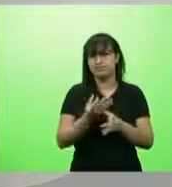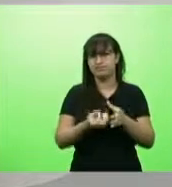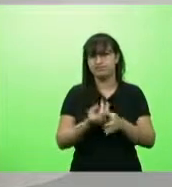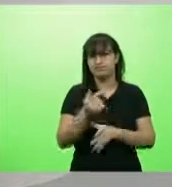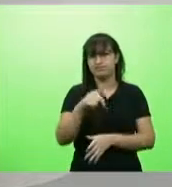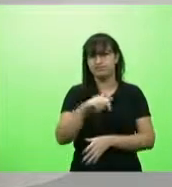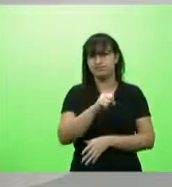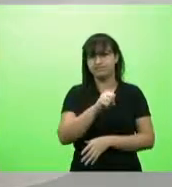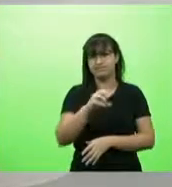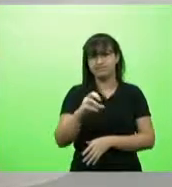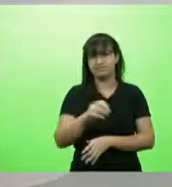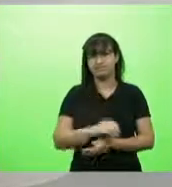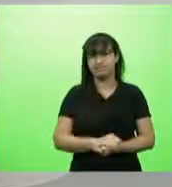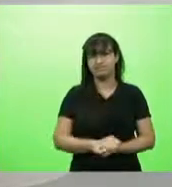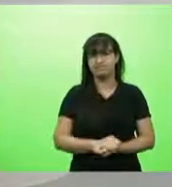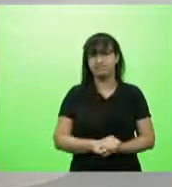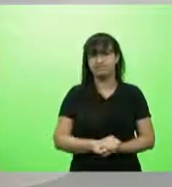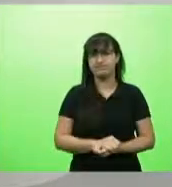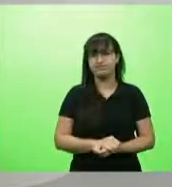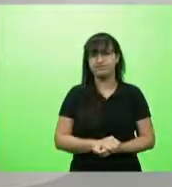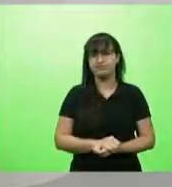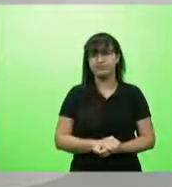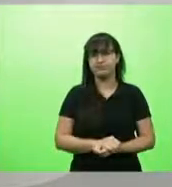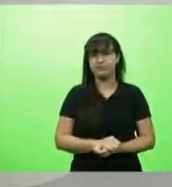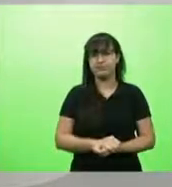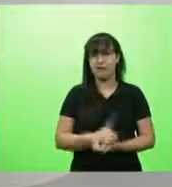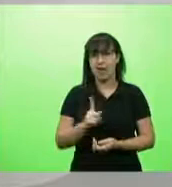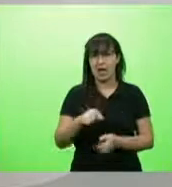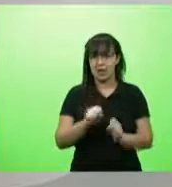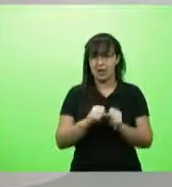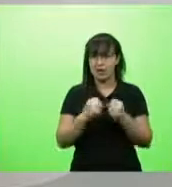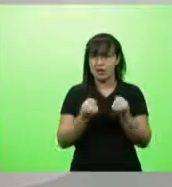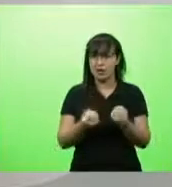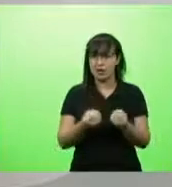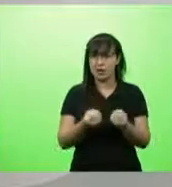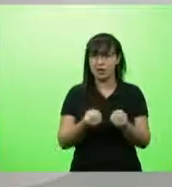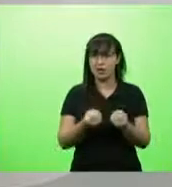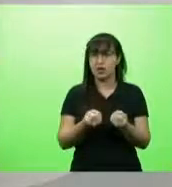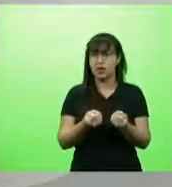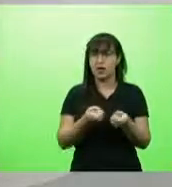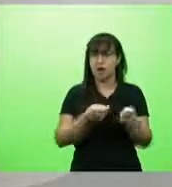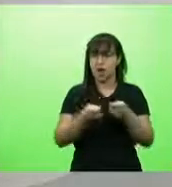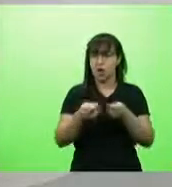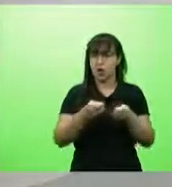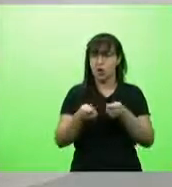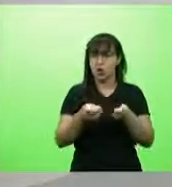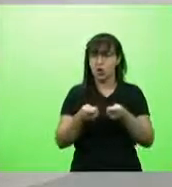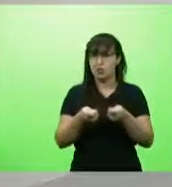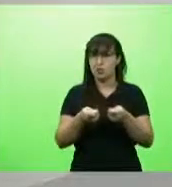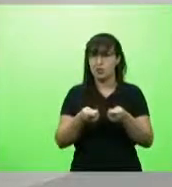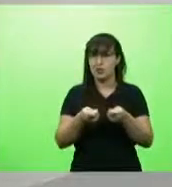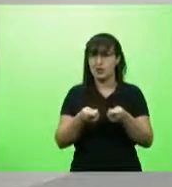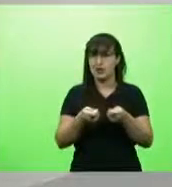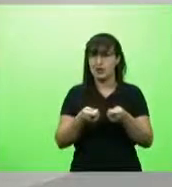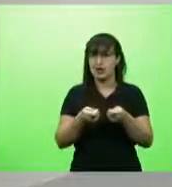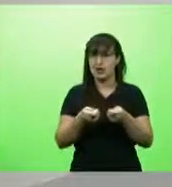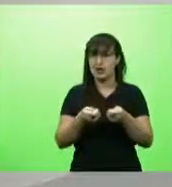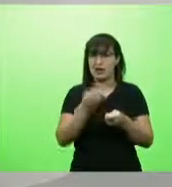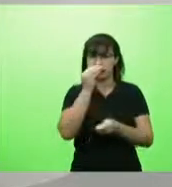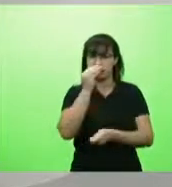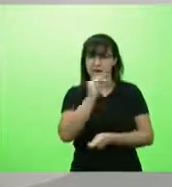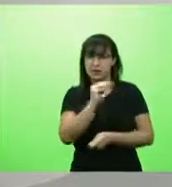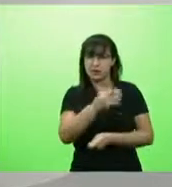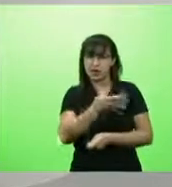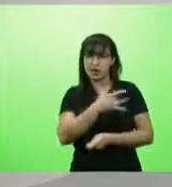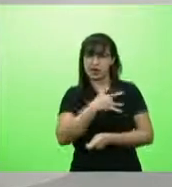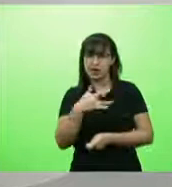Estado. Não se trata aqui de fazer uma defesa da economia em detrimento da saúde. Não. E eu quero deixar claro o meu ponto de